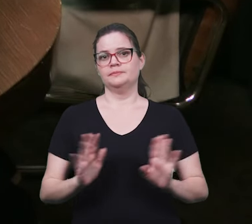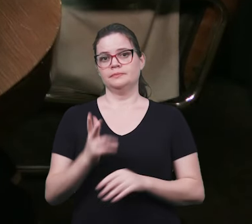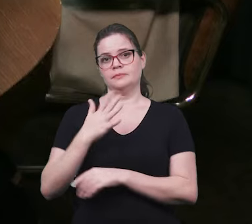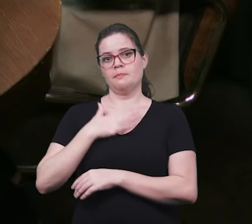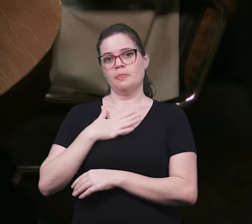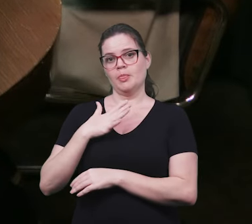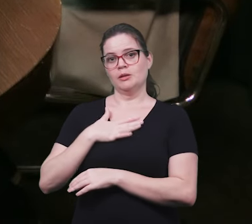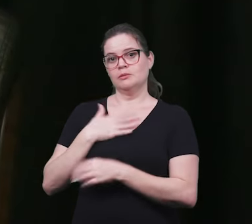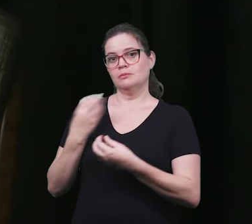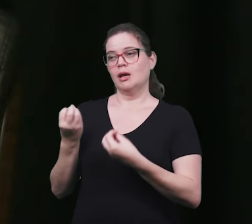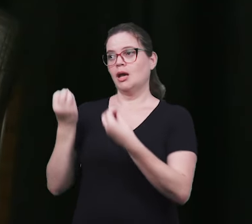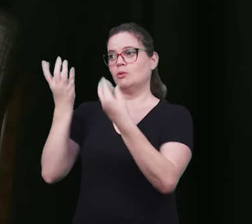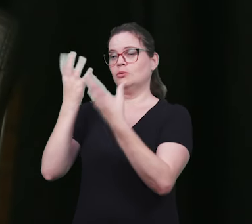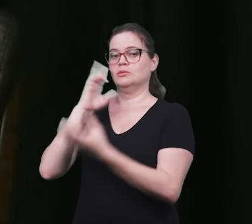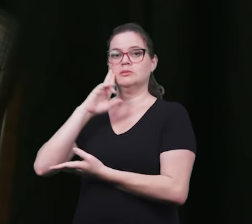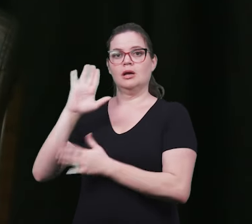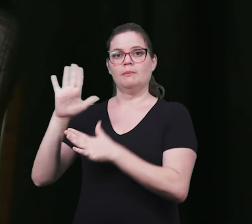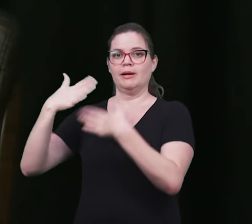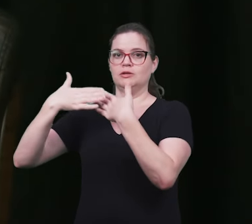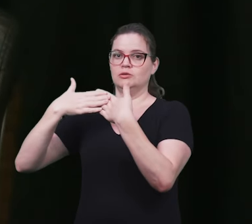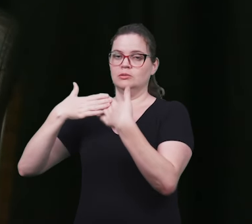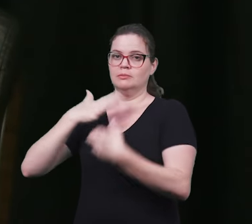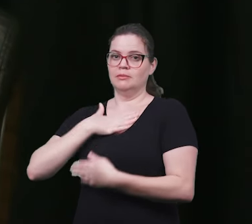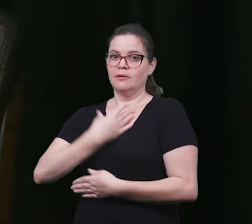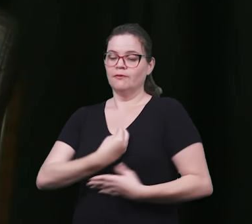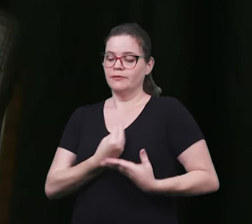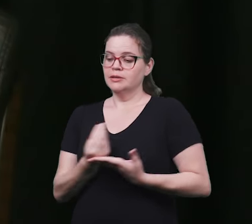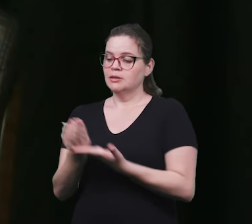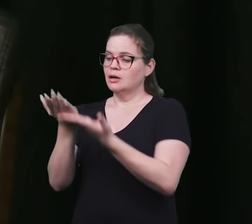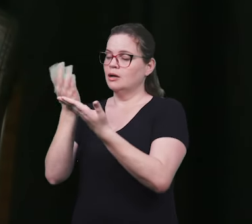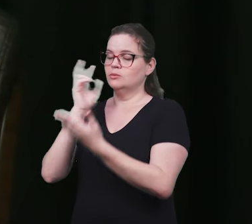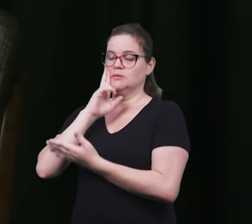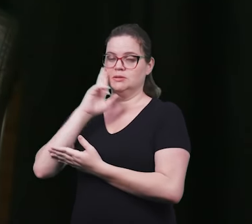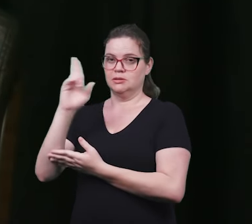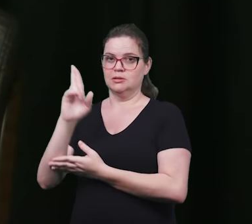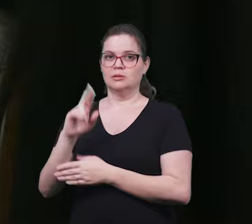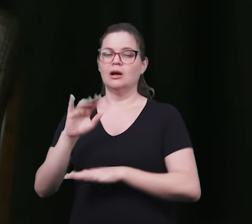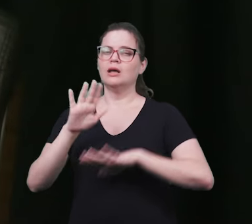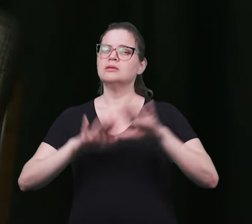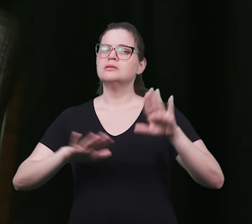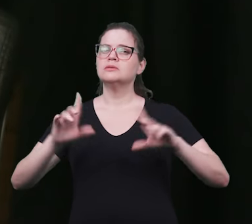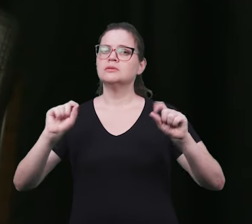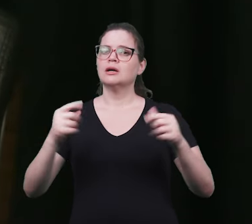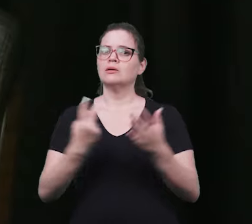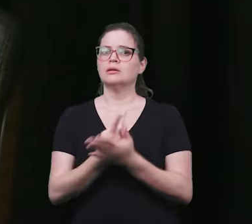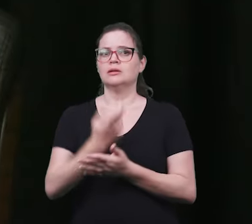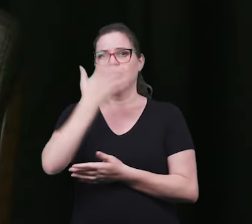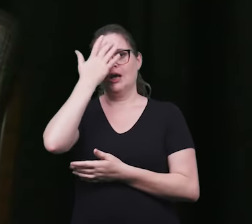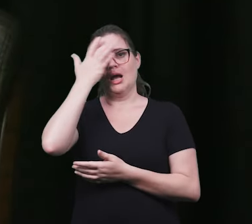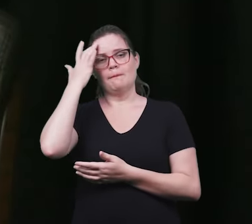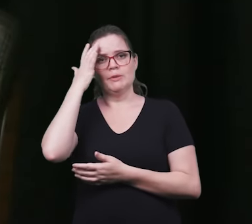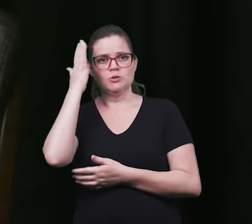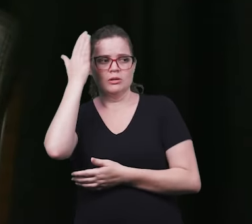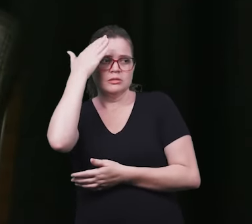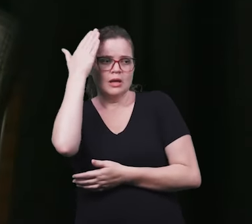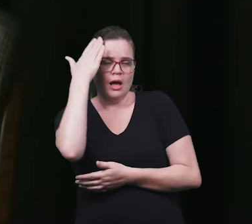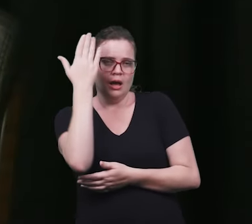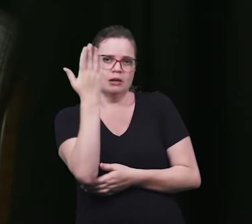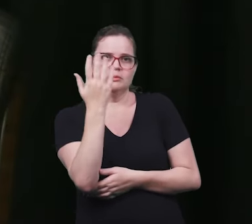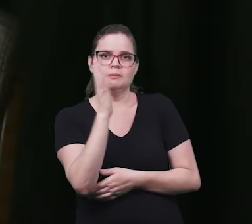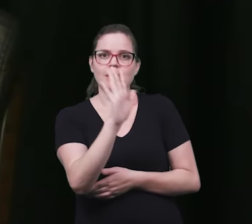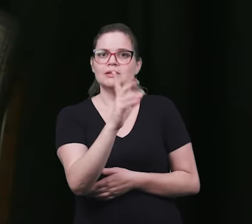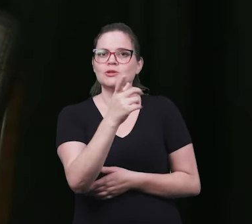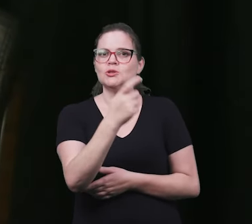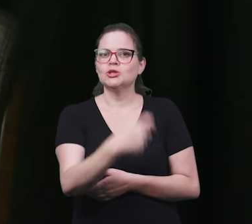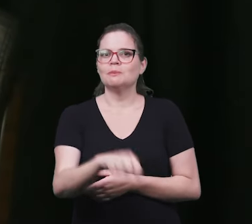para o Senhor. É uma vida consagrada ao Senhor. Às vezes a pessoa, por algum motivo, fica sabendo, mas não há